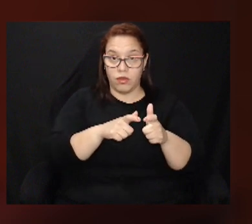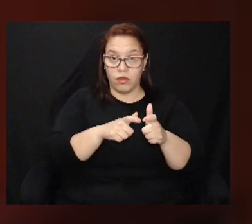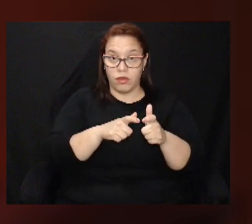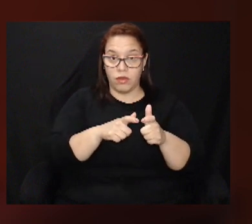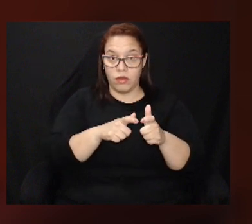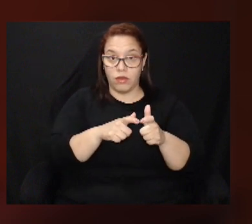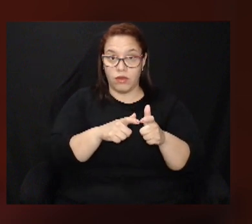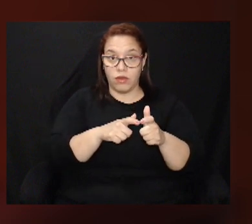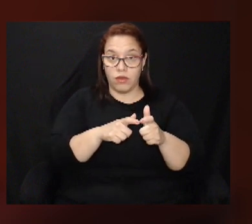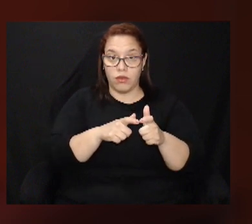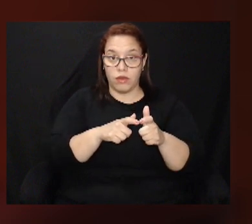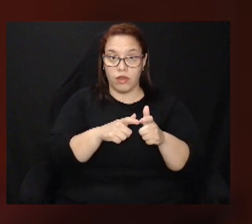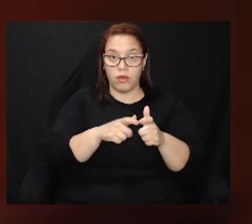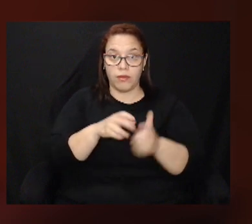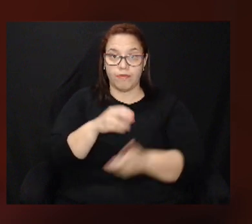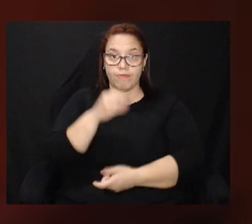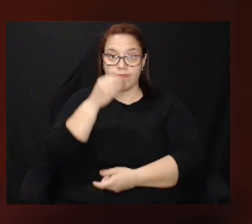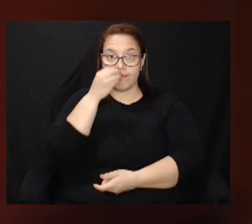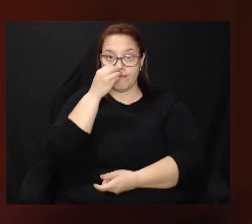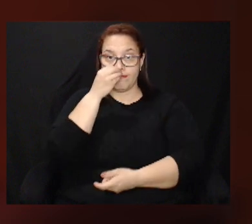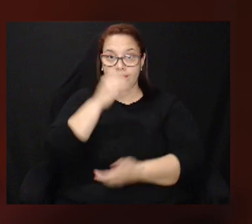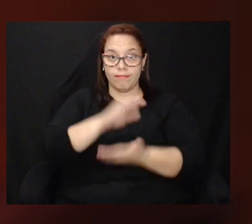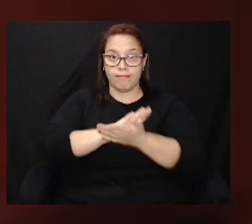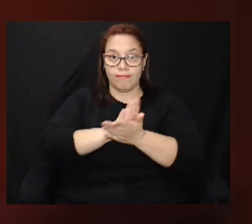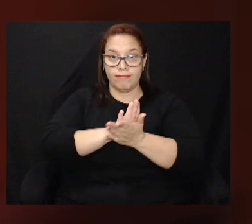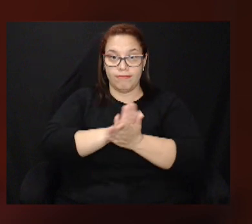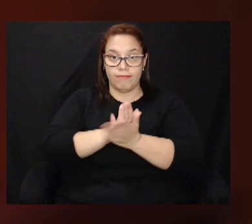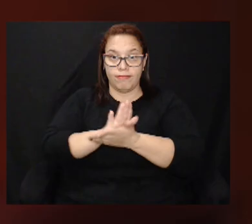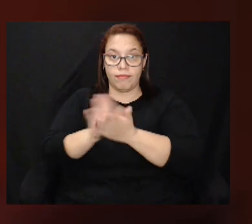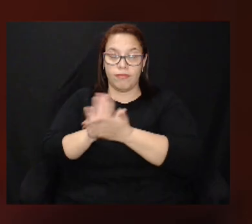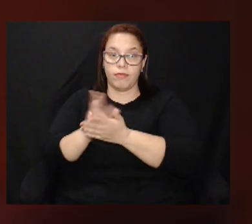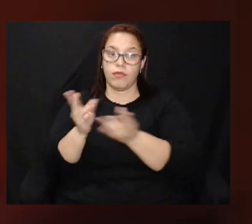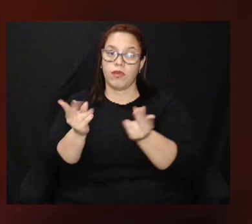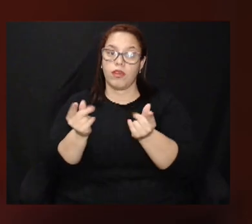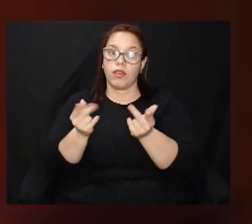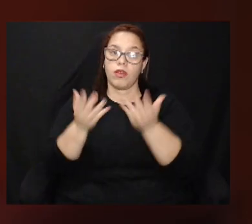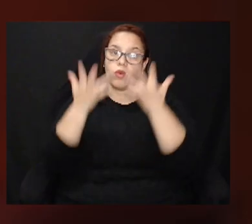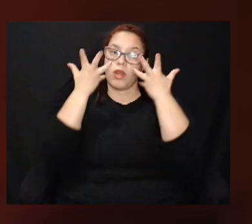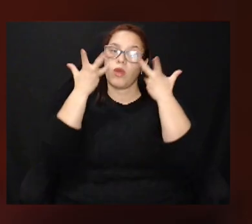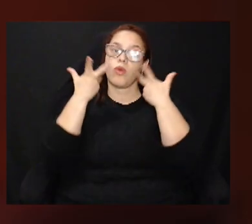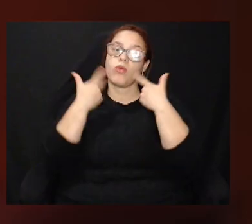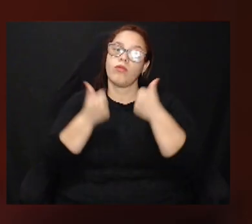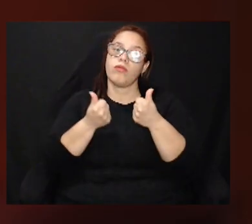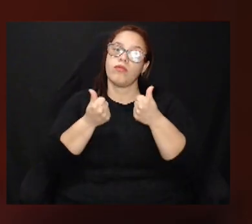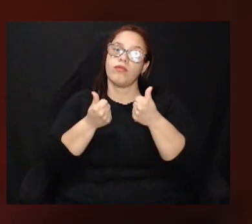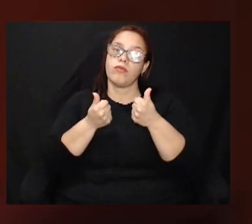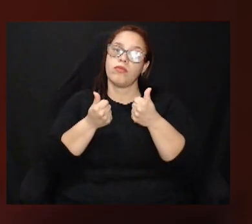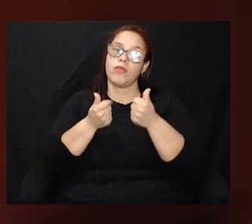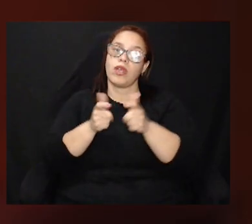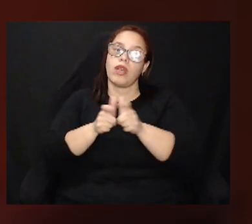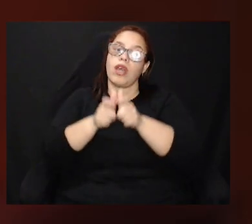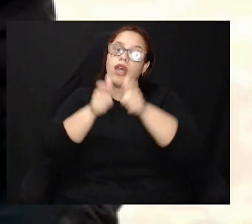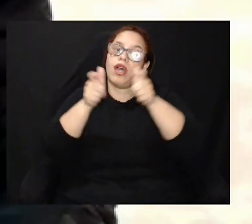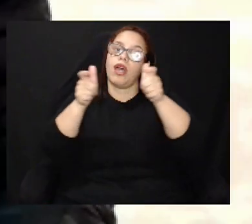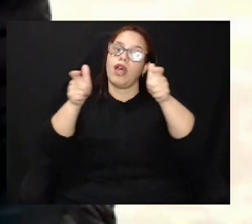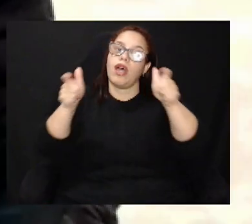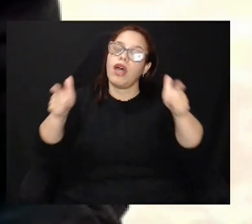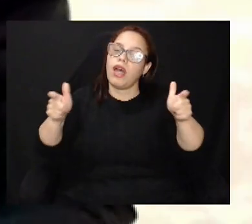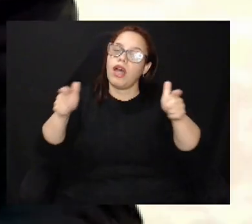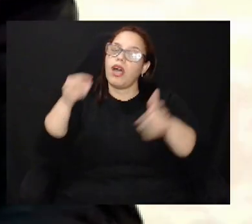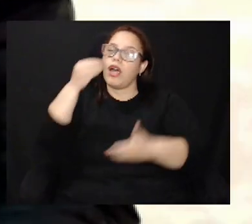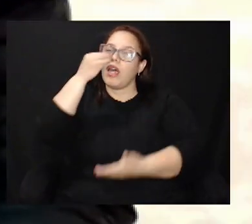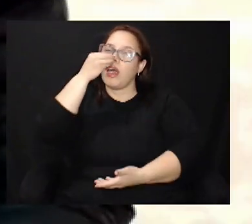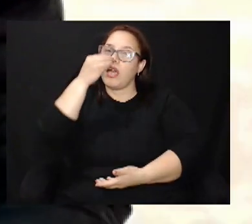estão deixando de explorar os recursos naturais e quantificou essa renúncia é